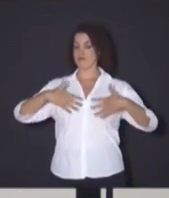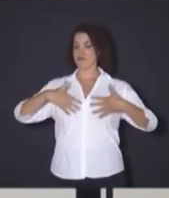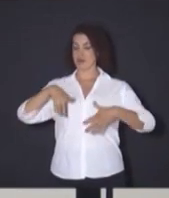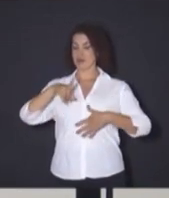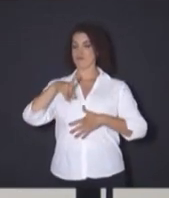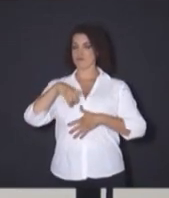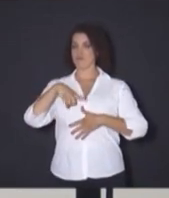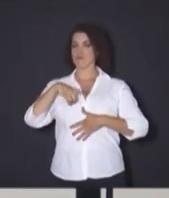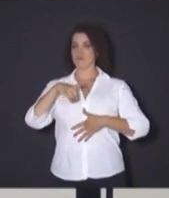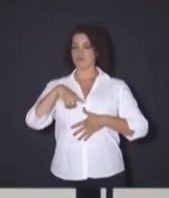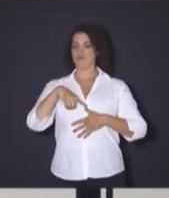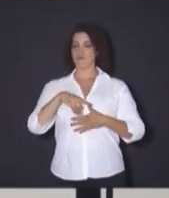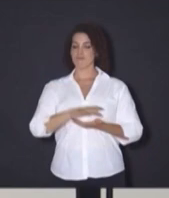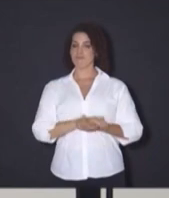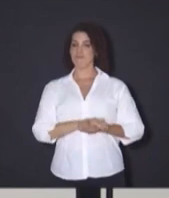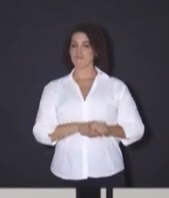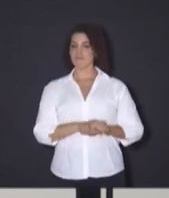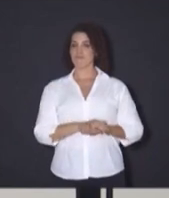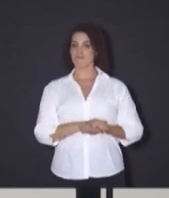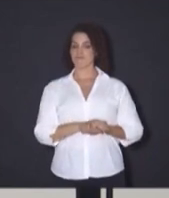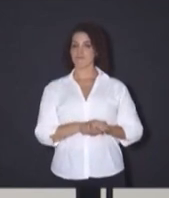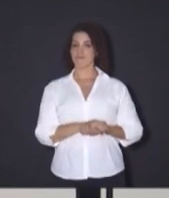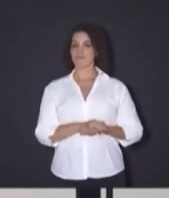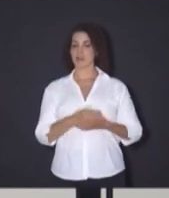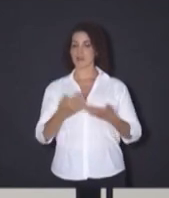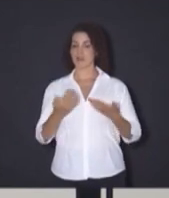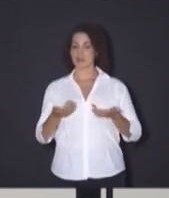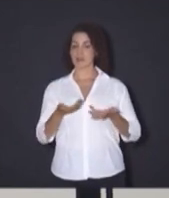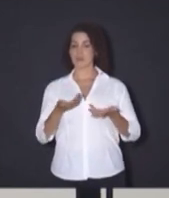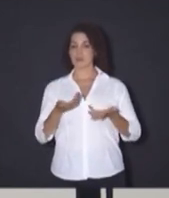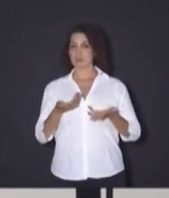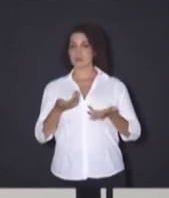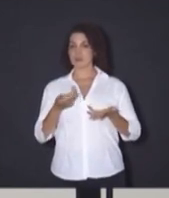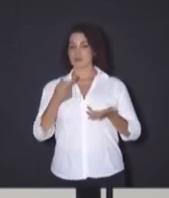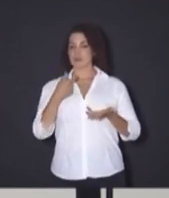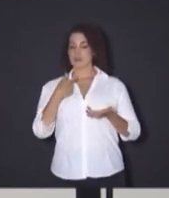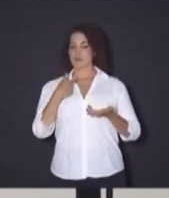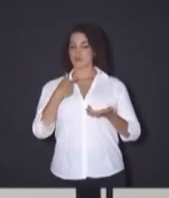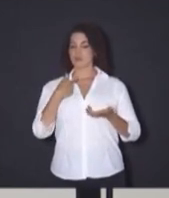que é o que eu tenho ultimamente